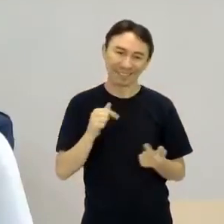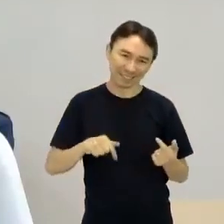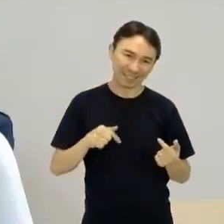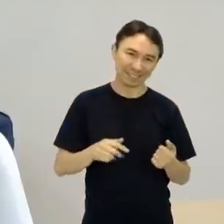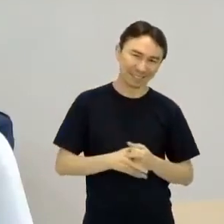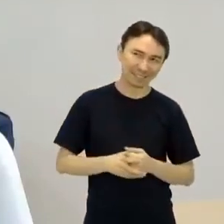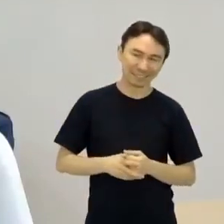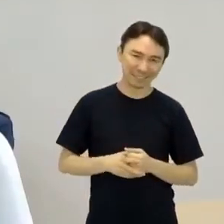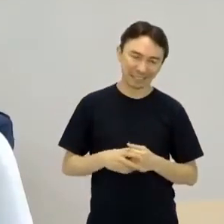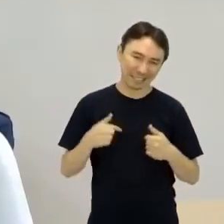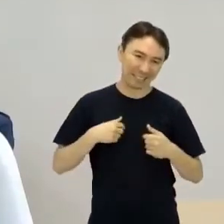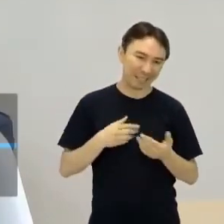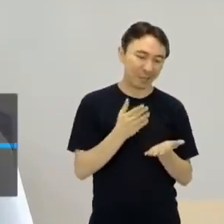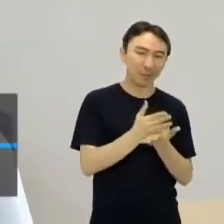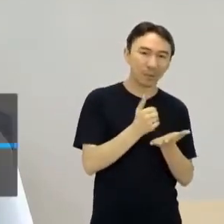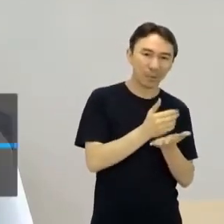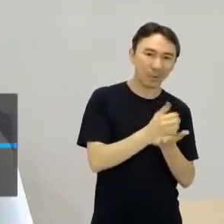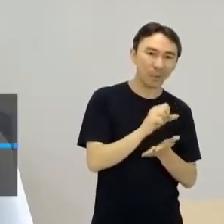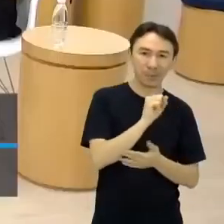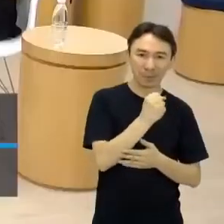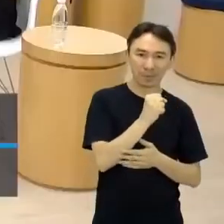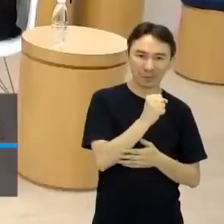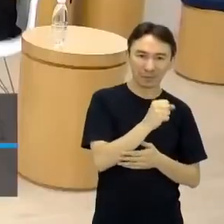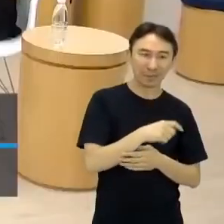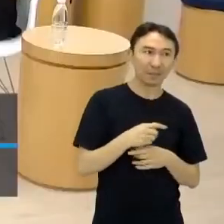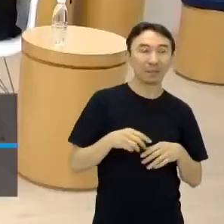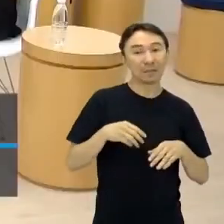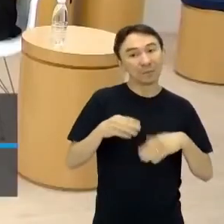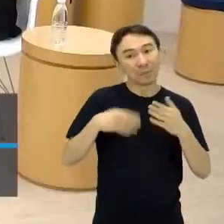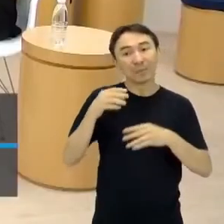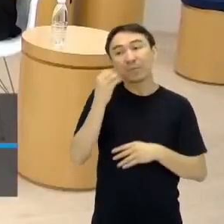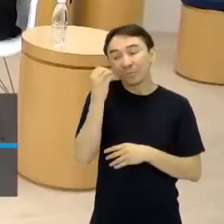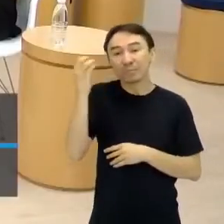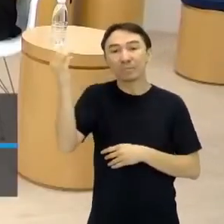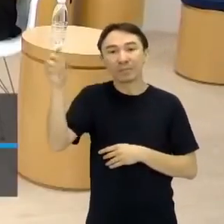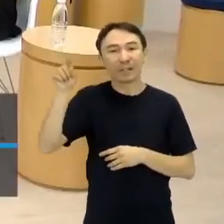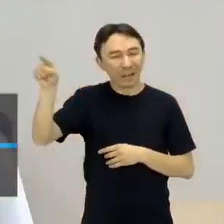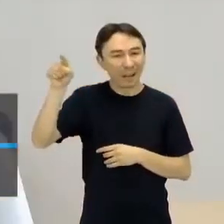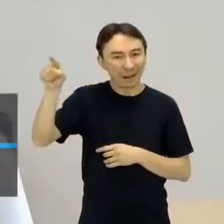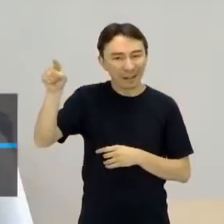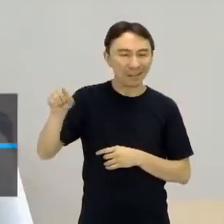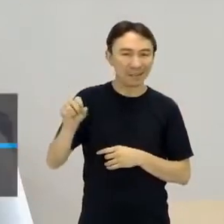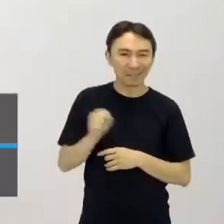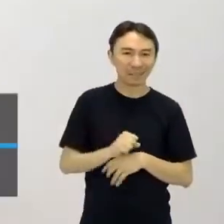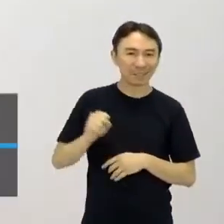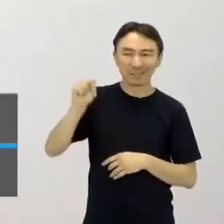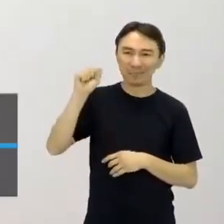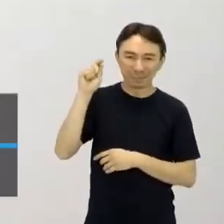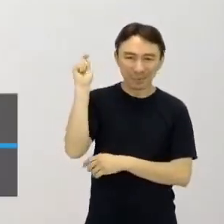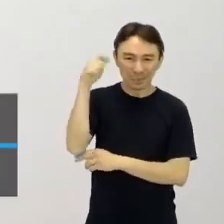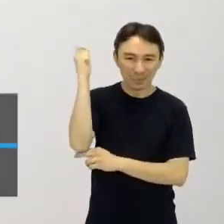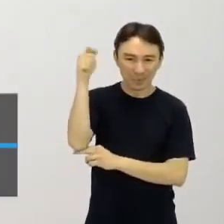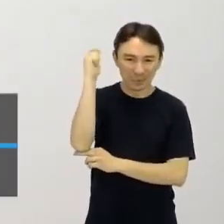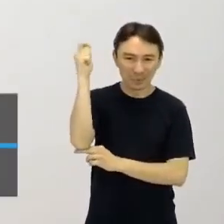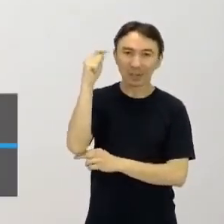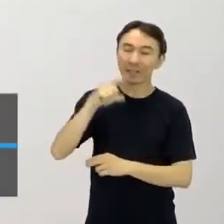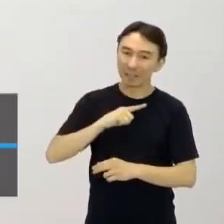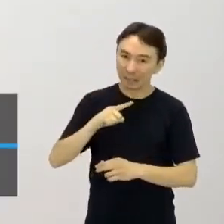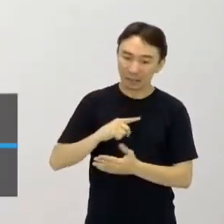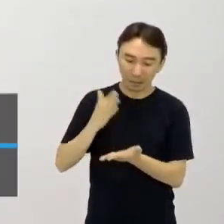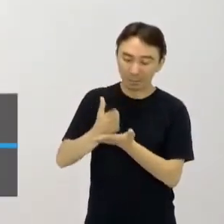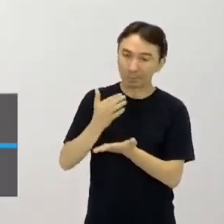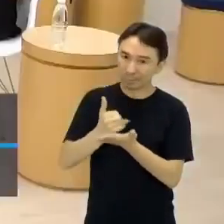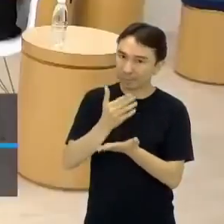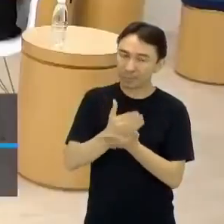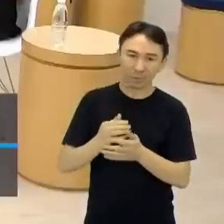lá no sul, eles têm pizzas de todo tamanho, tá? Não? Tem até pizza quadrada, tem pizza de todo tipo. E a pizza de rodízio, né, ela tem